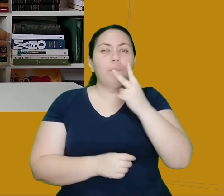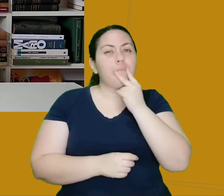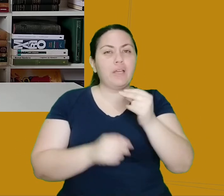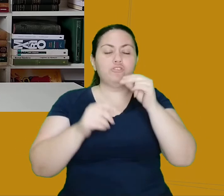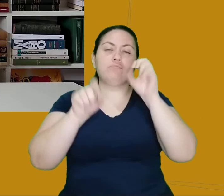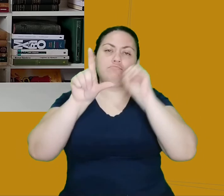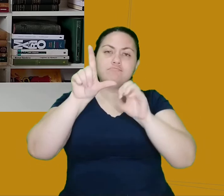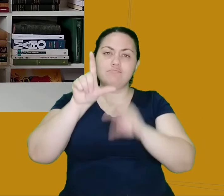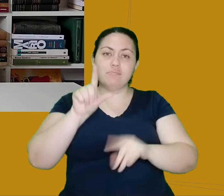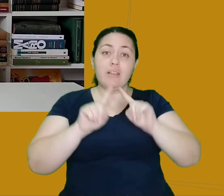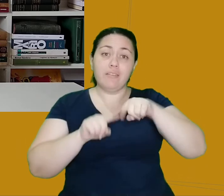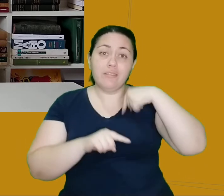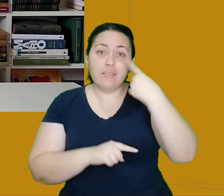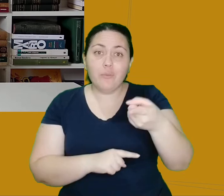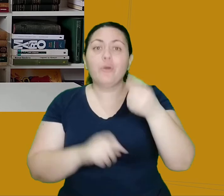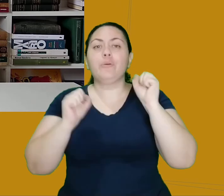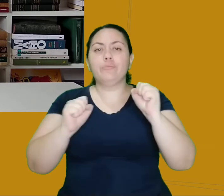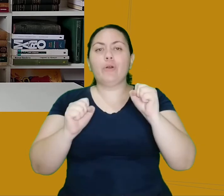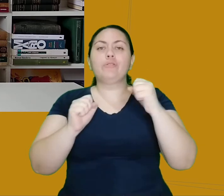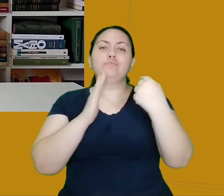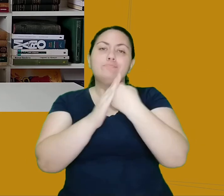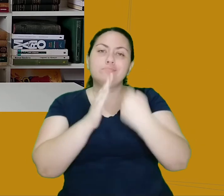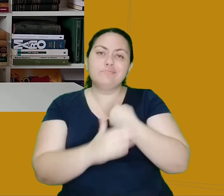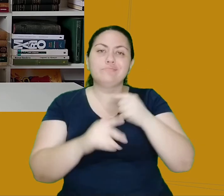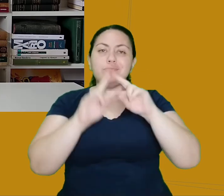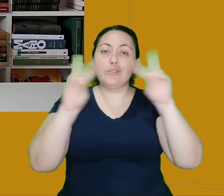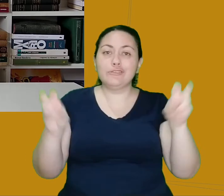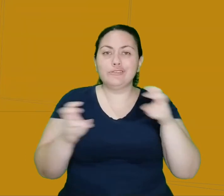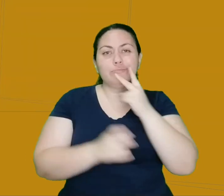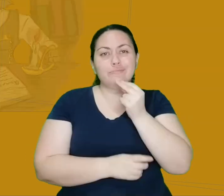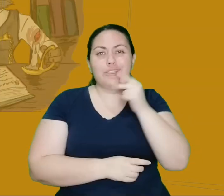papéis avulsos, voltaremos para responder suas perguntas. Até mais!